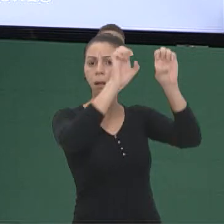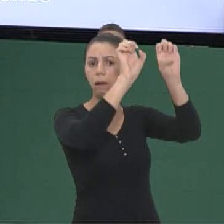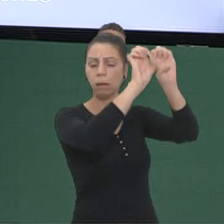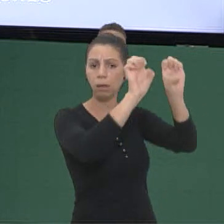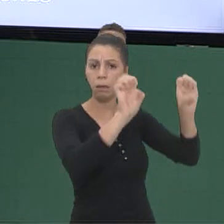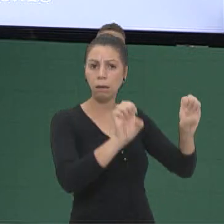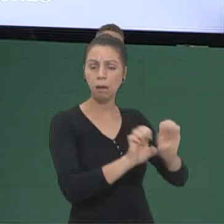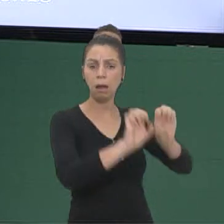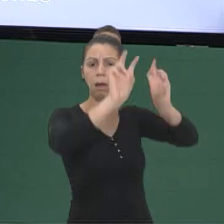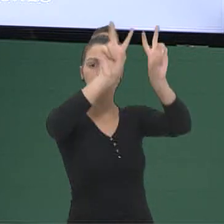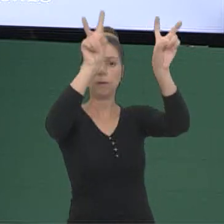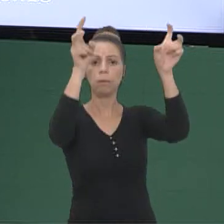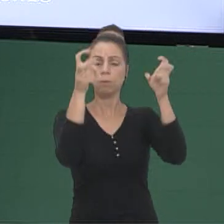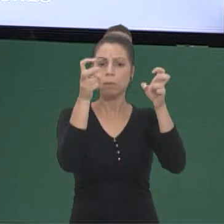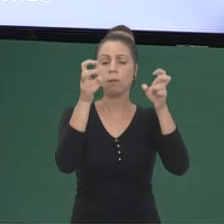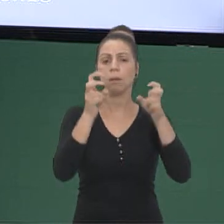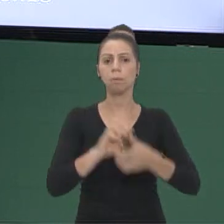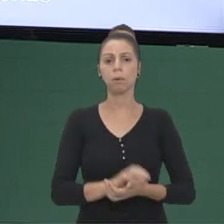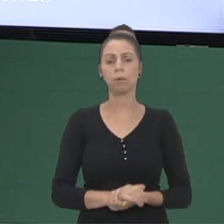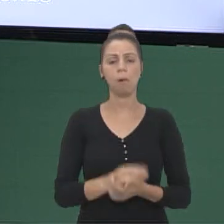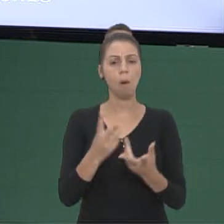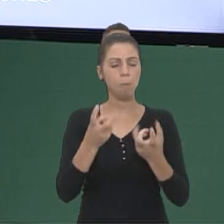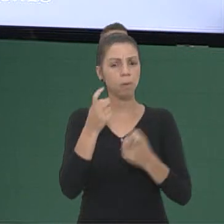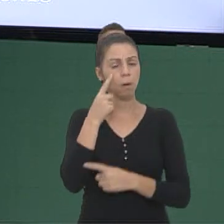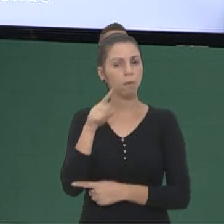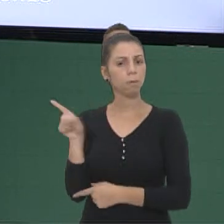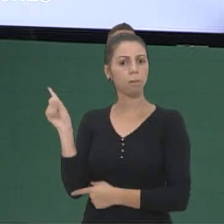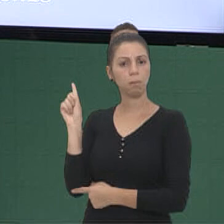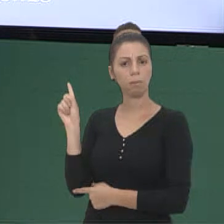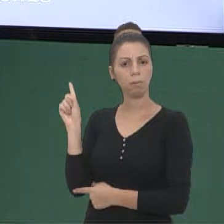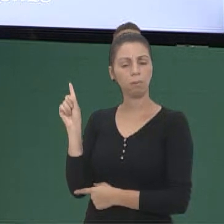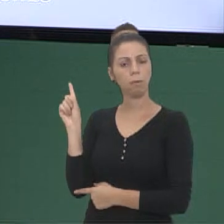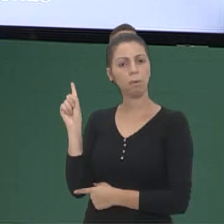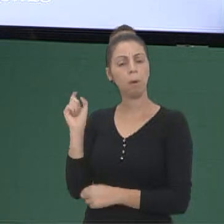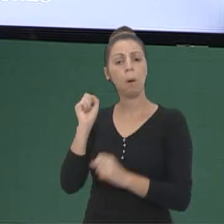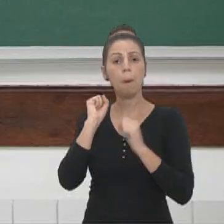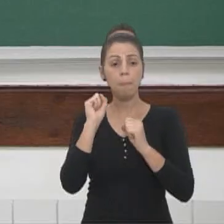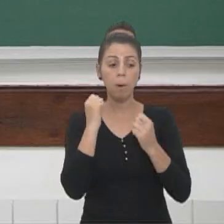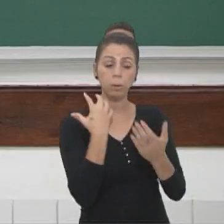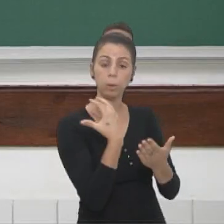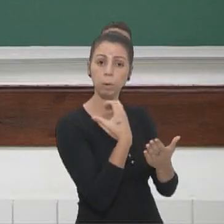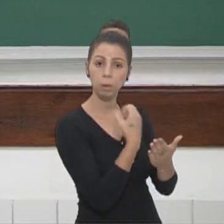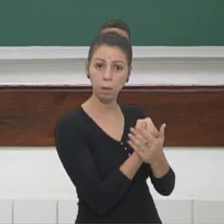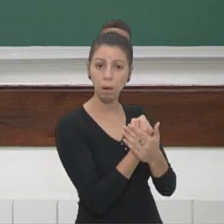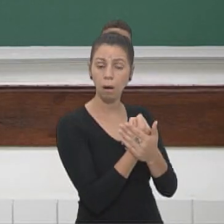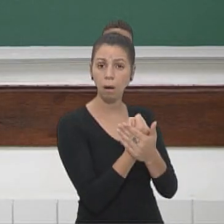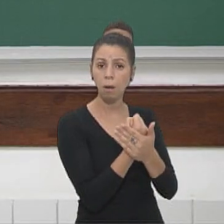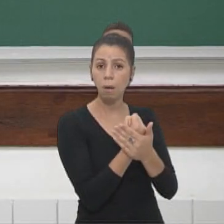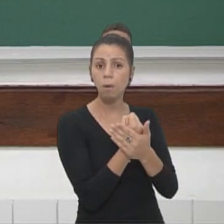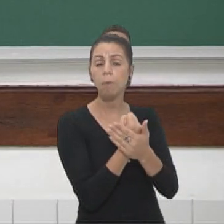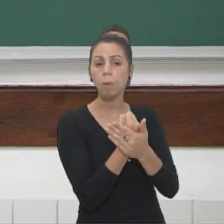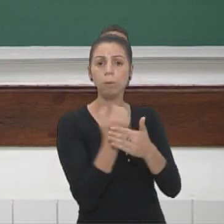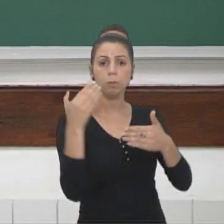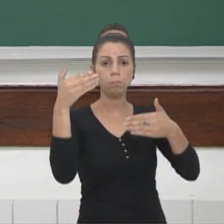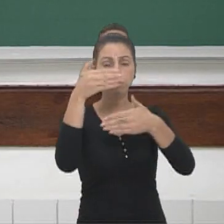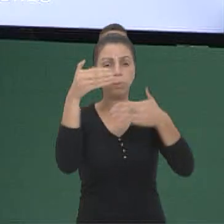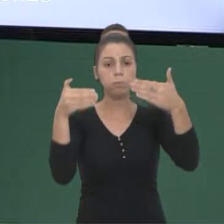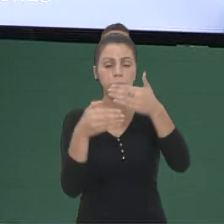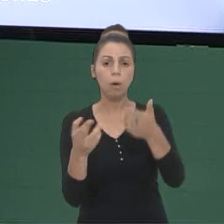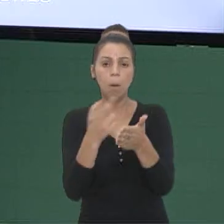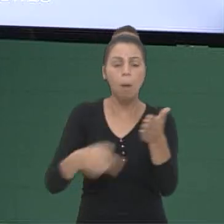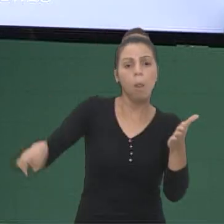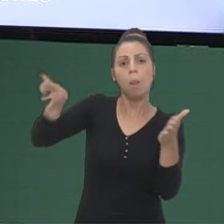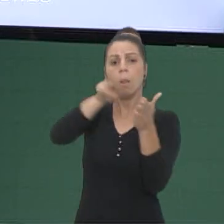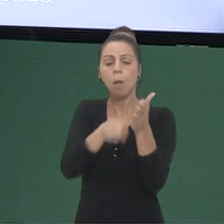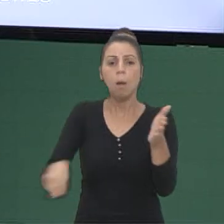os temas explorados. Observe aqui, ó, que depois vocês podem anotar, lembrando que vocês podem estar revendo quantas vezes forem necessárias as aulas.